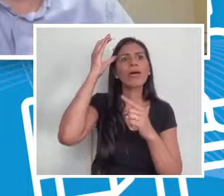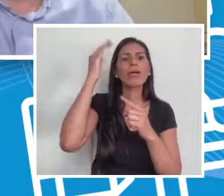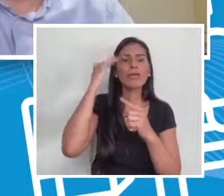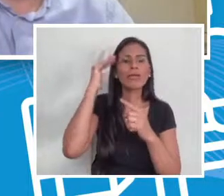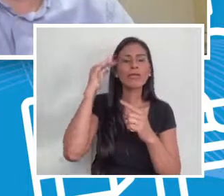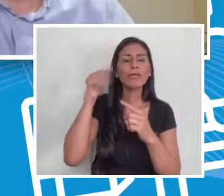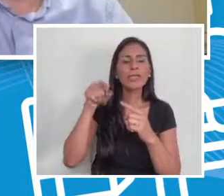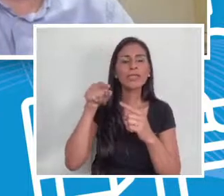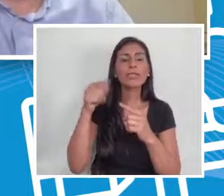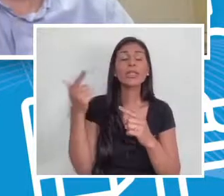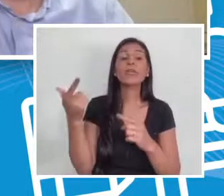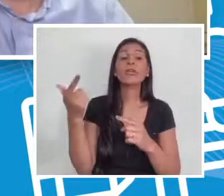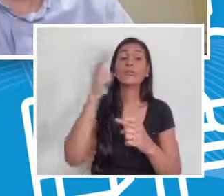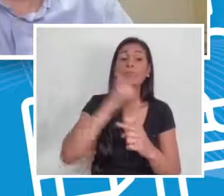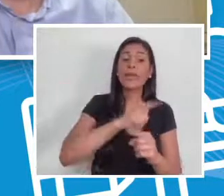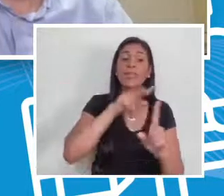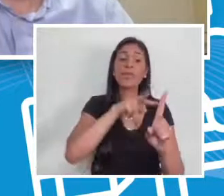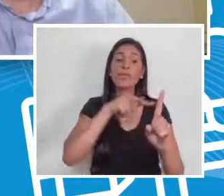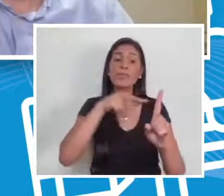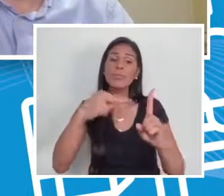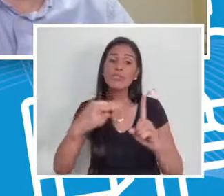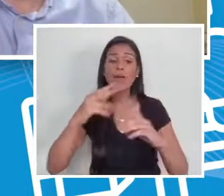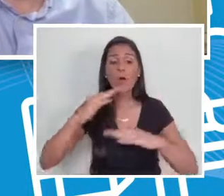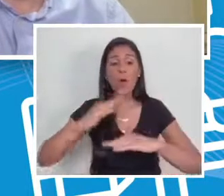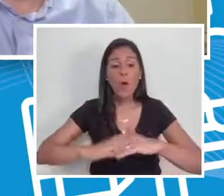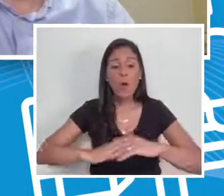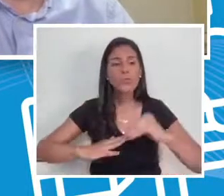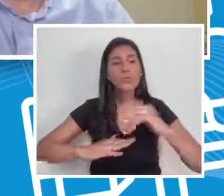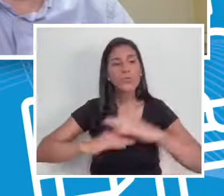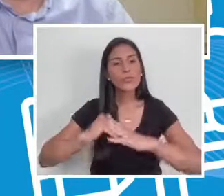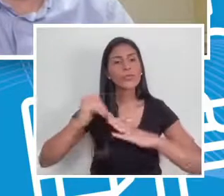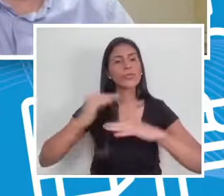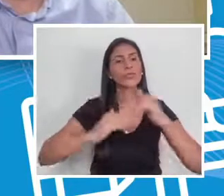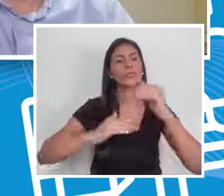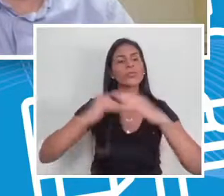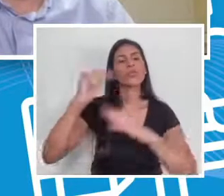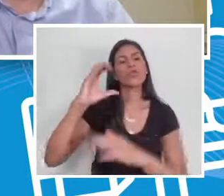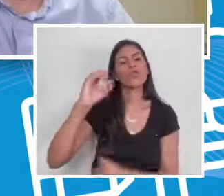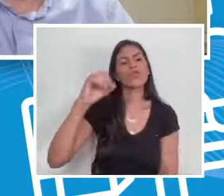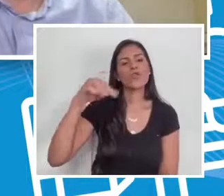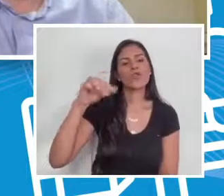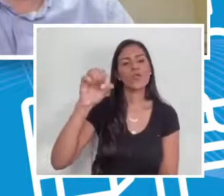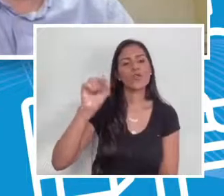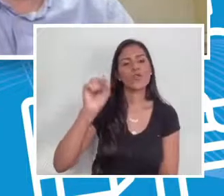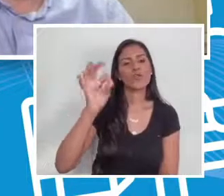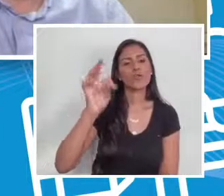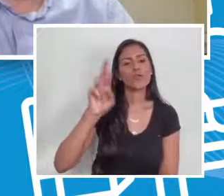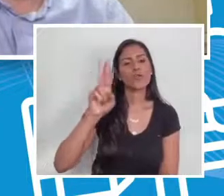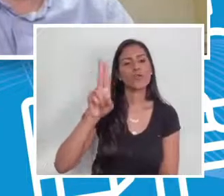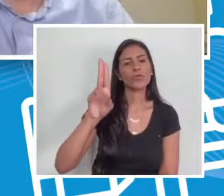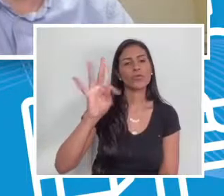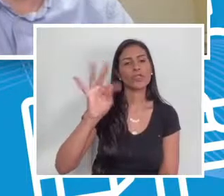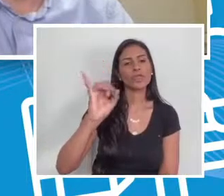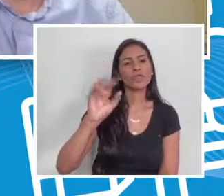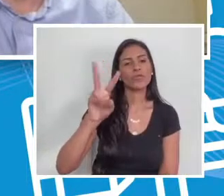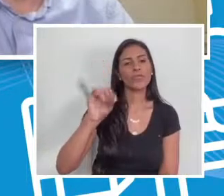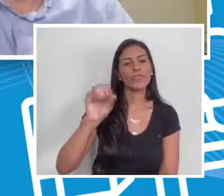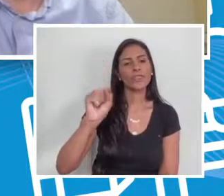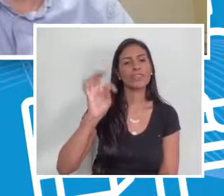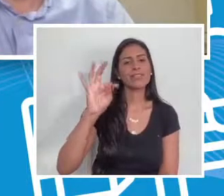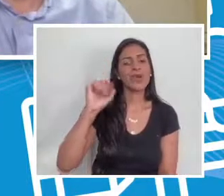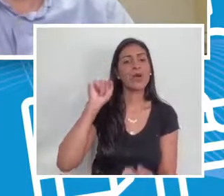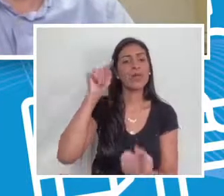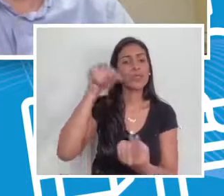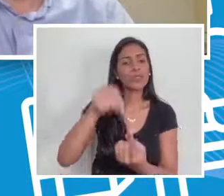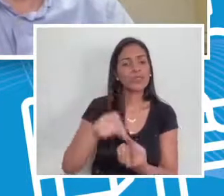construtivista, vamos dizer assim, do objeto do conhecimento, certo? Para ajudar tanto o professor como permitir que a